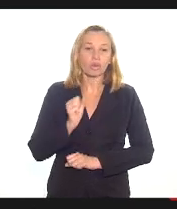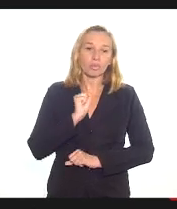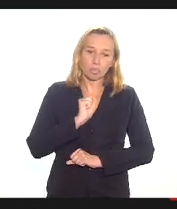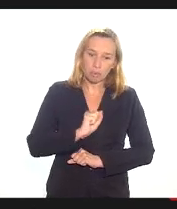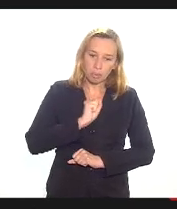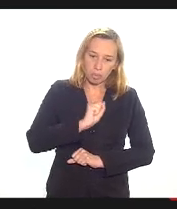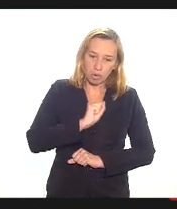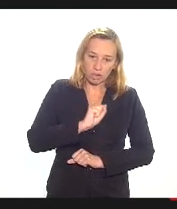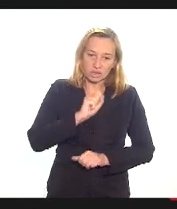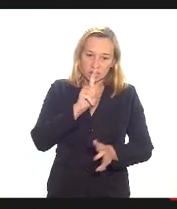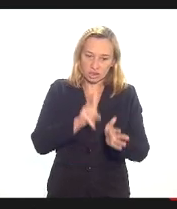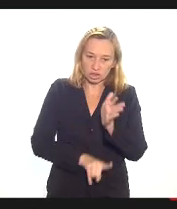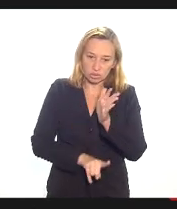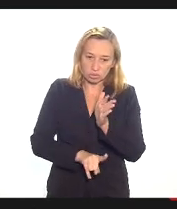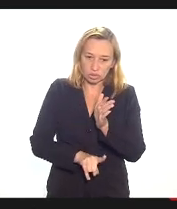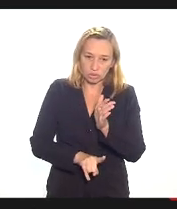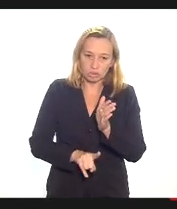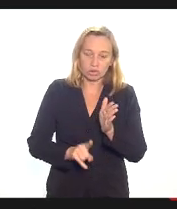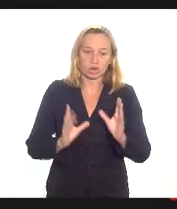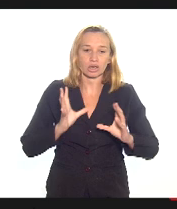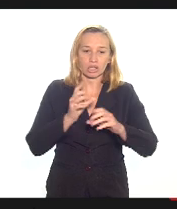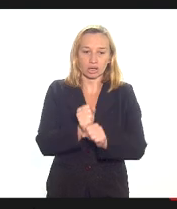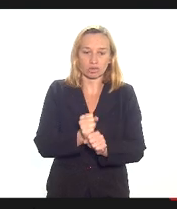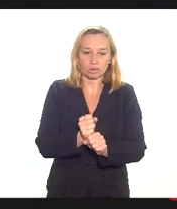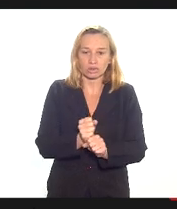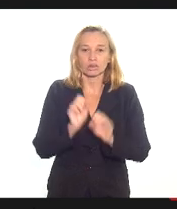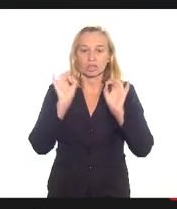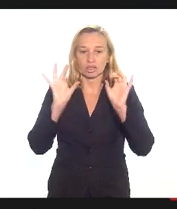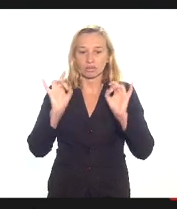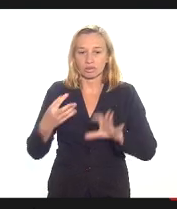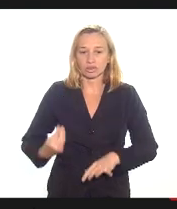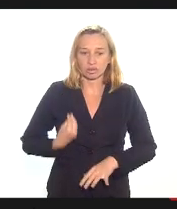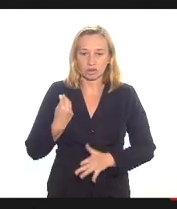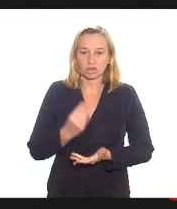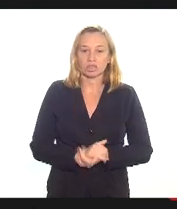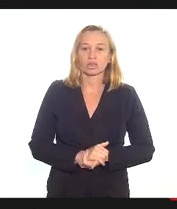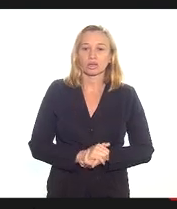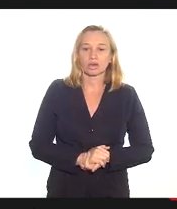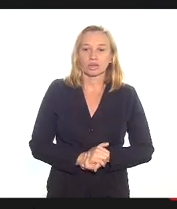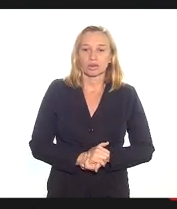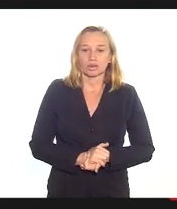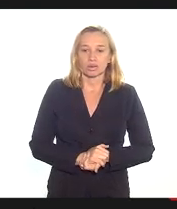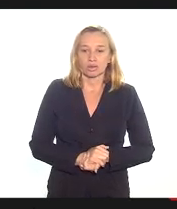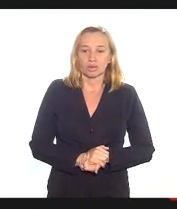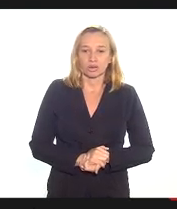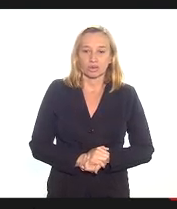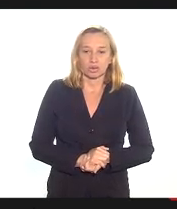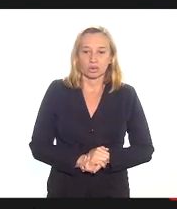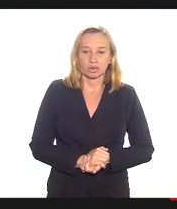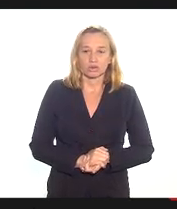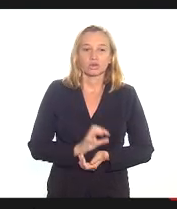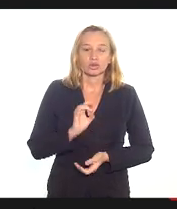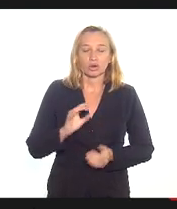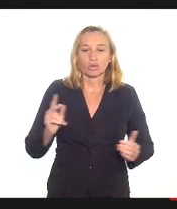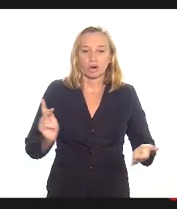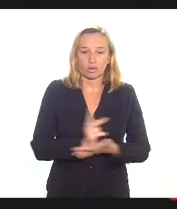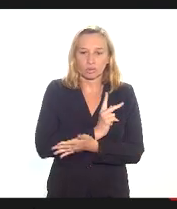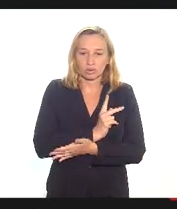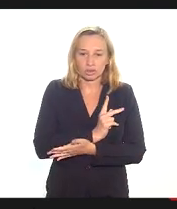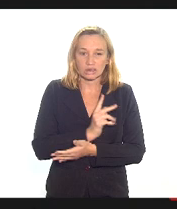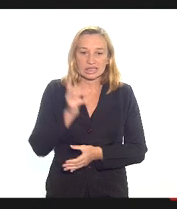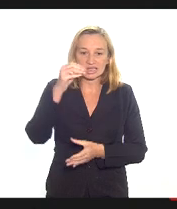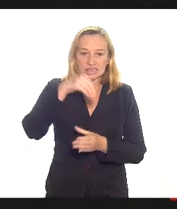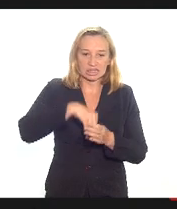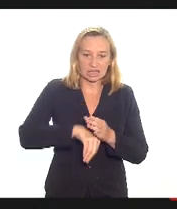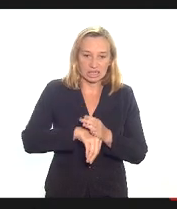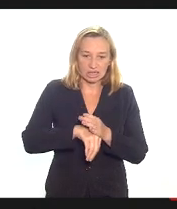ser abatido da base de cálculo da participação especial, mas só o que acontece